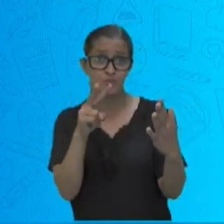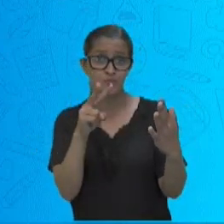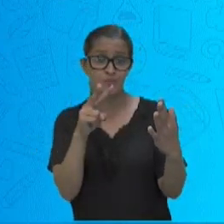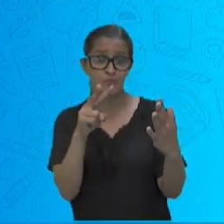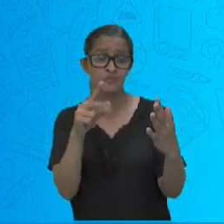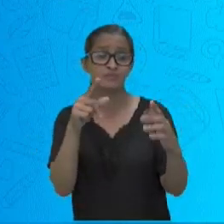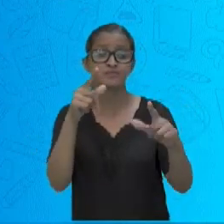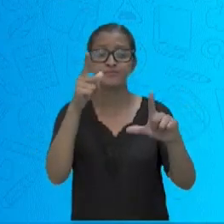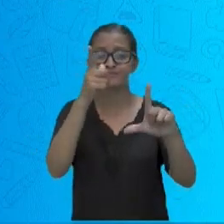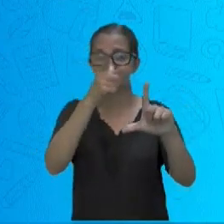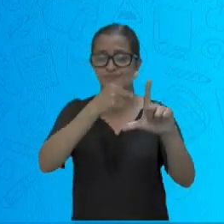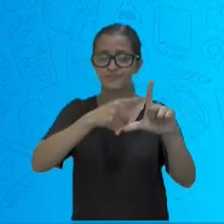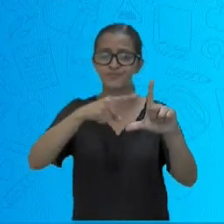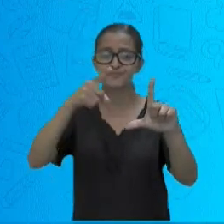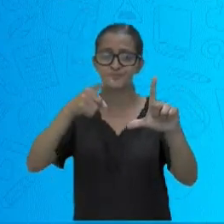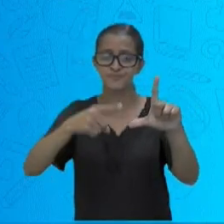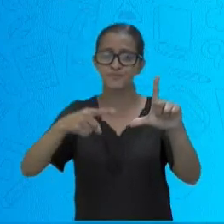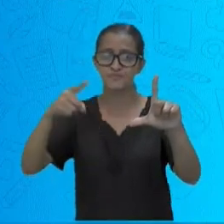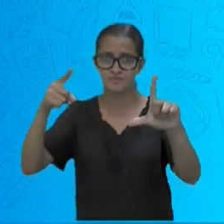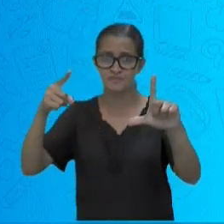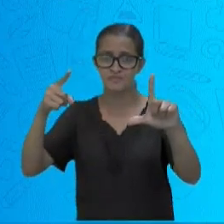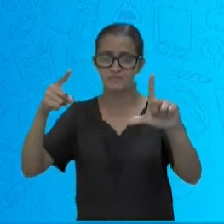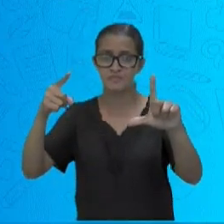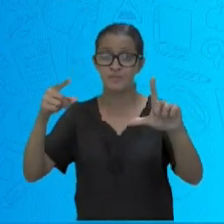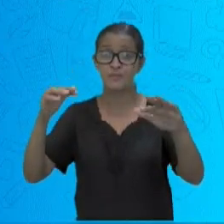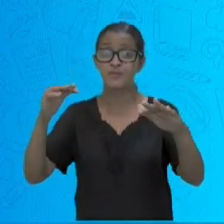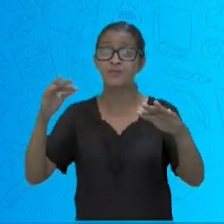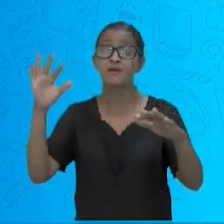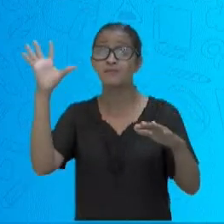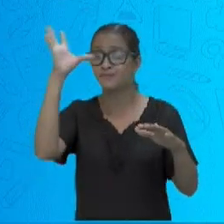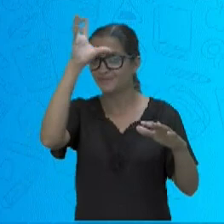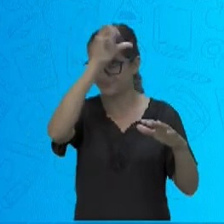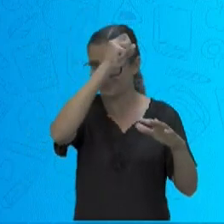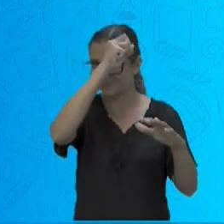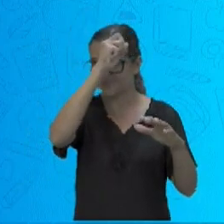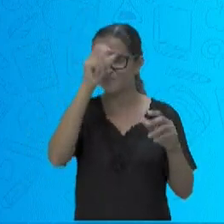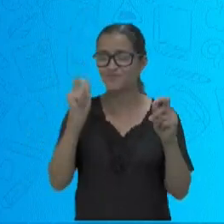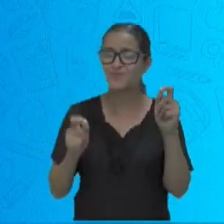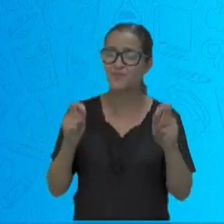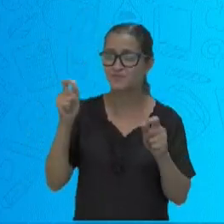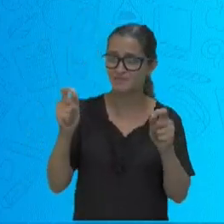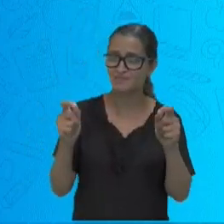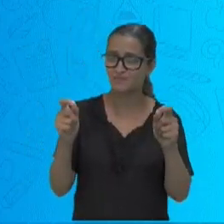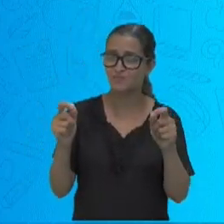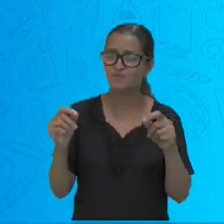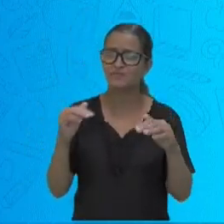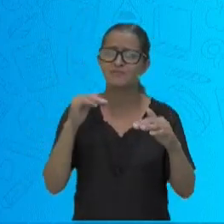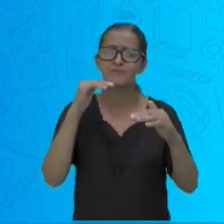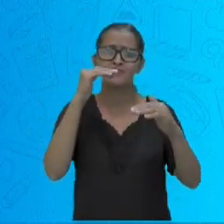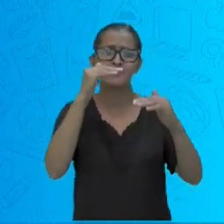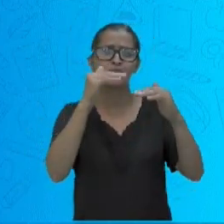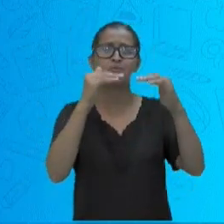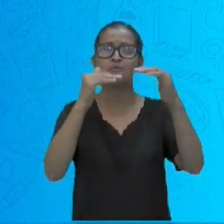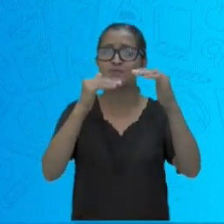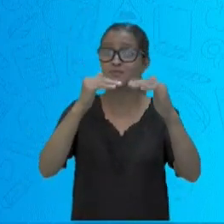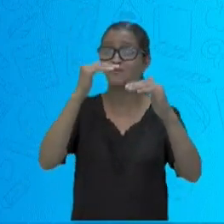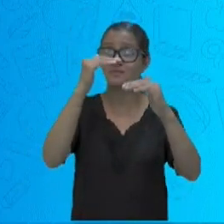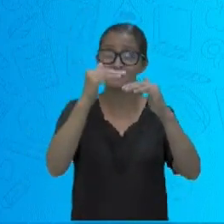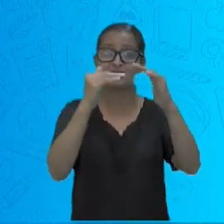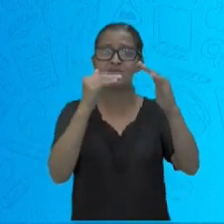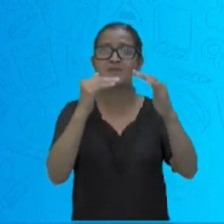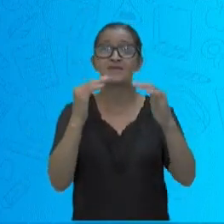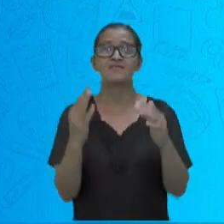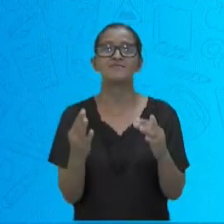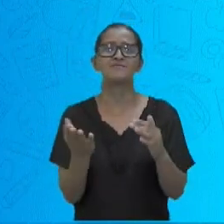junto comigo agora construir um gráfico de barras. E para isso, nós vamos olhar agora os